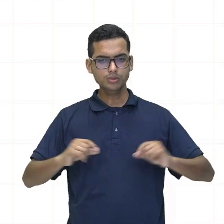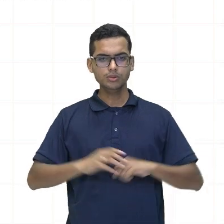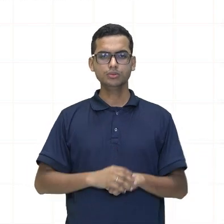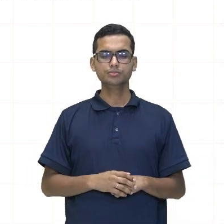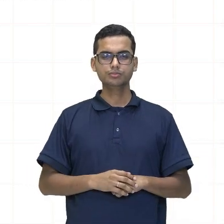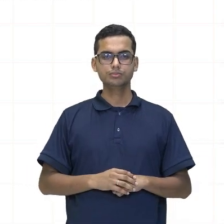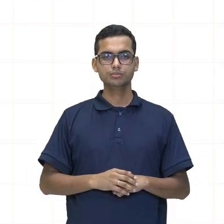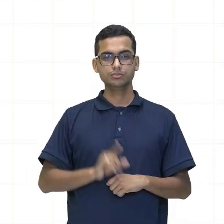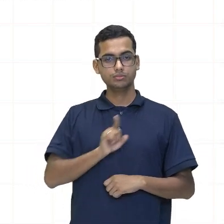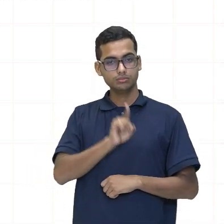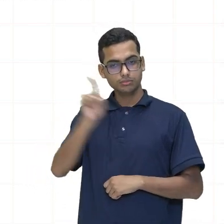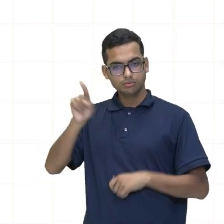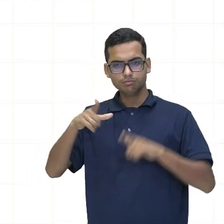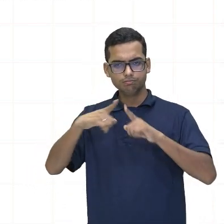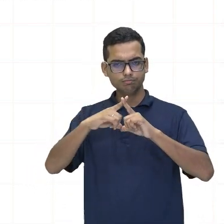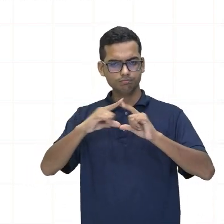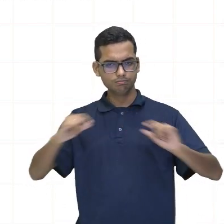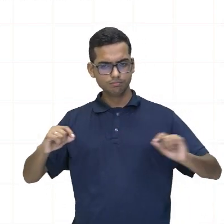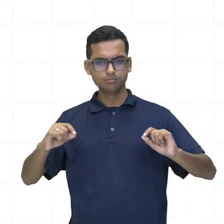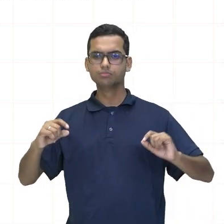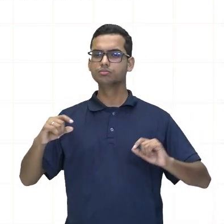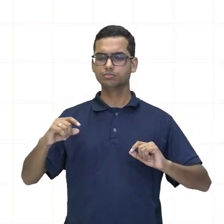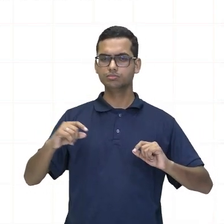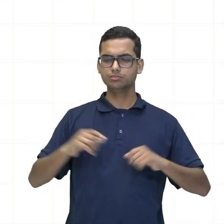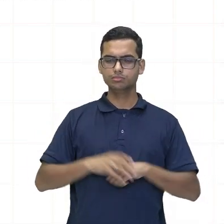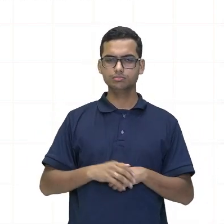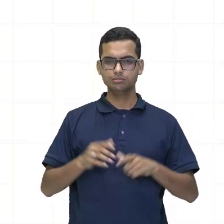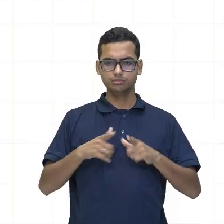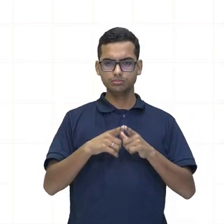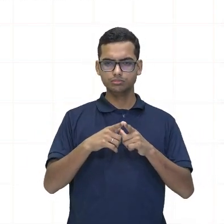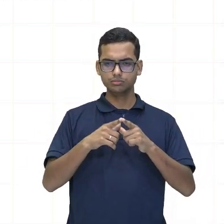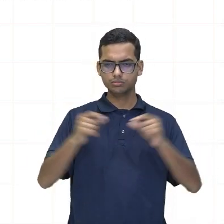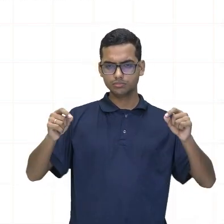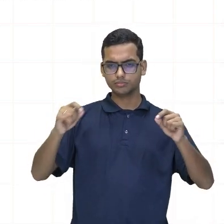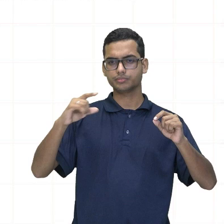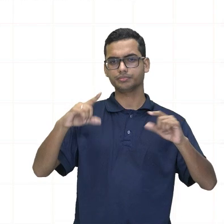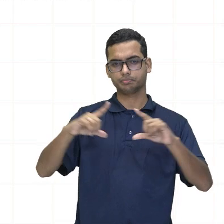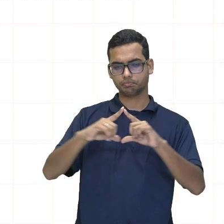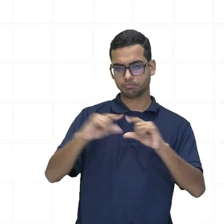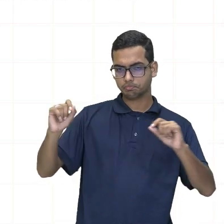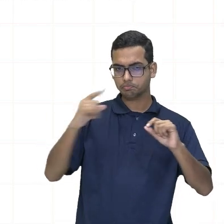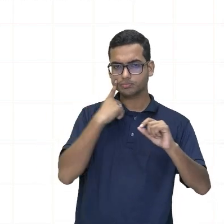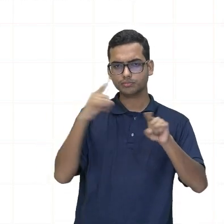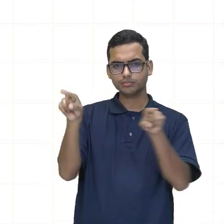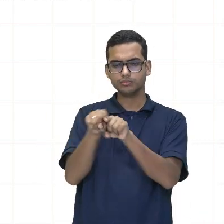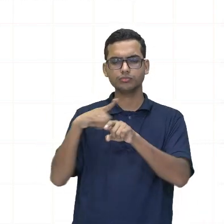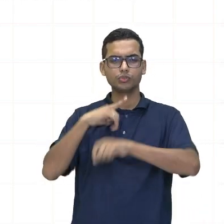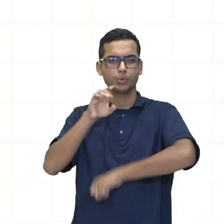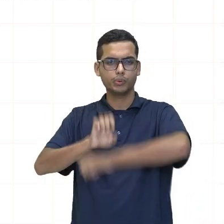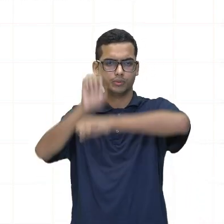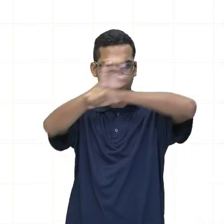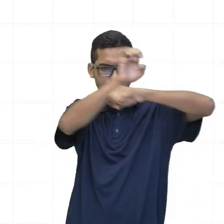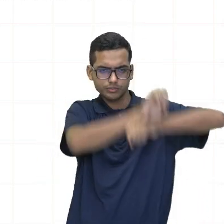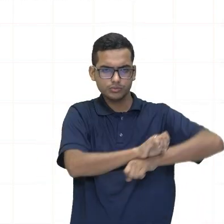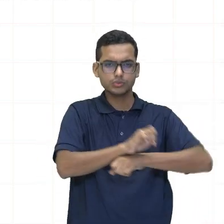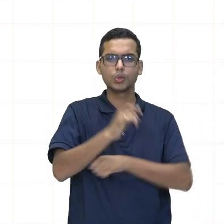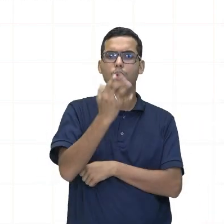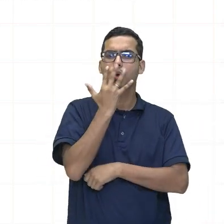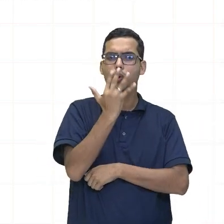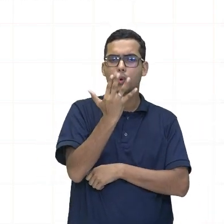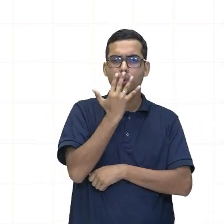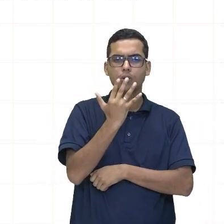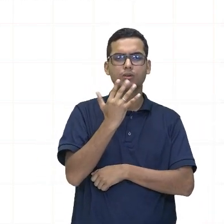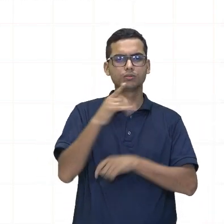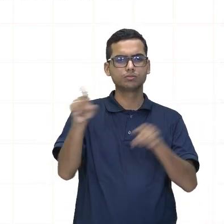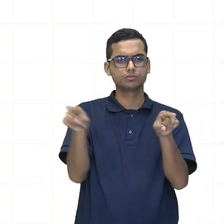em Brasília, né, lá em Brasília e todos os outros estados que estão aí no